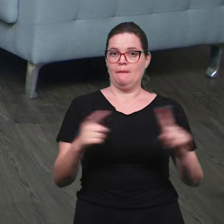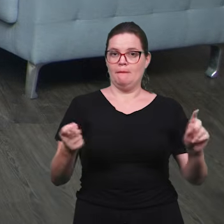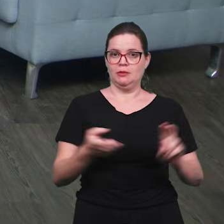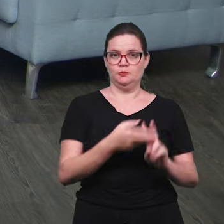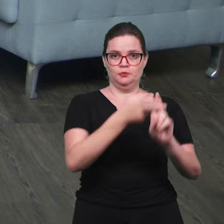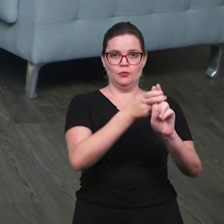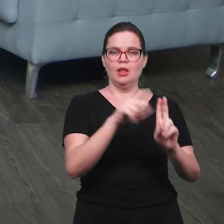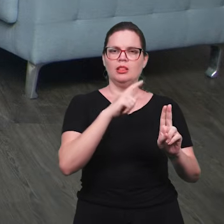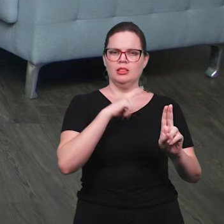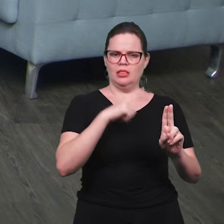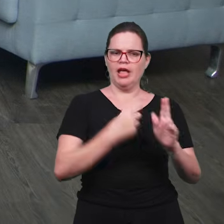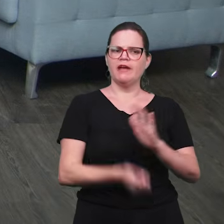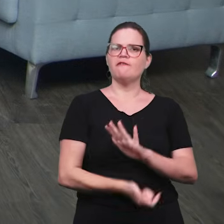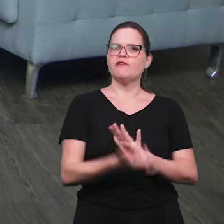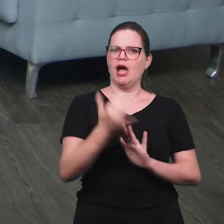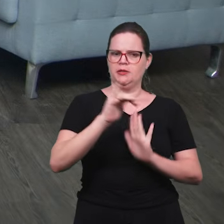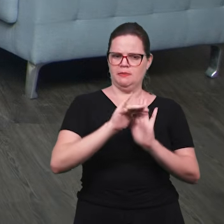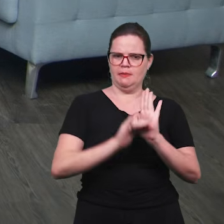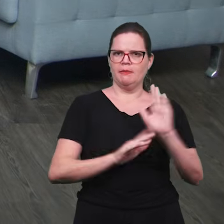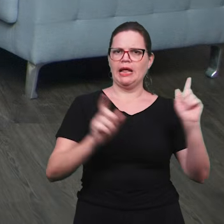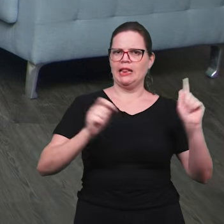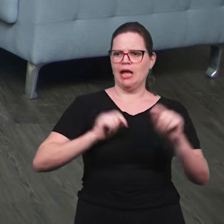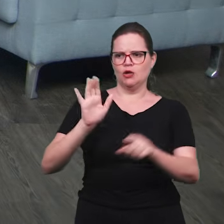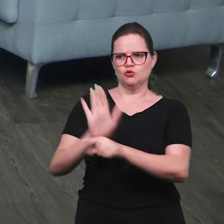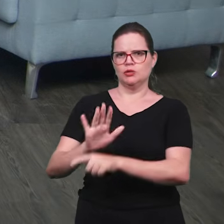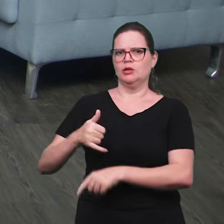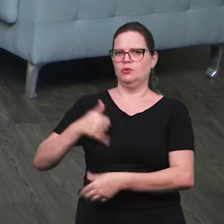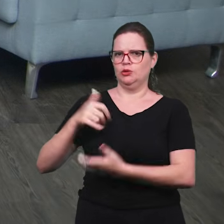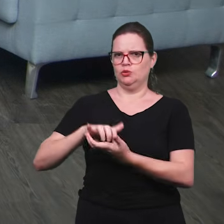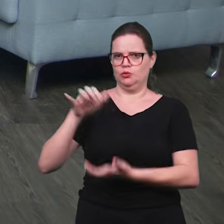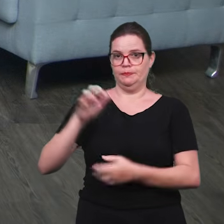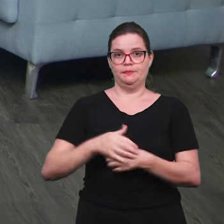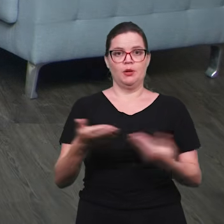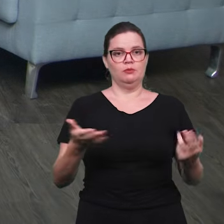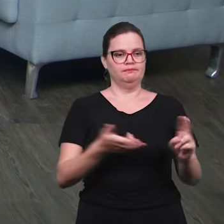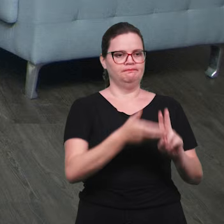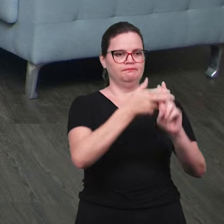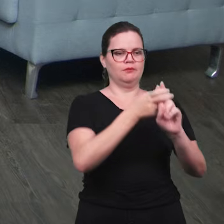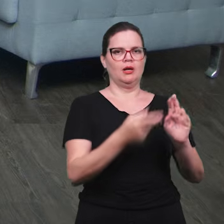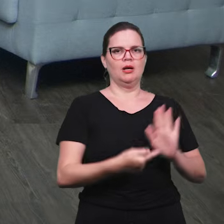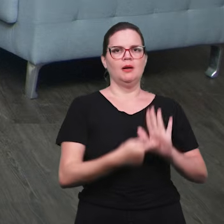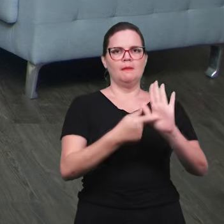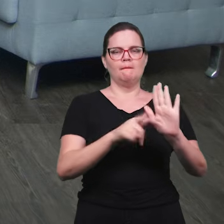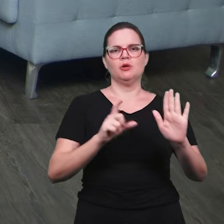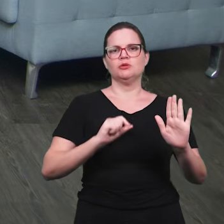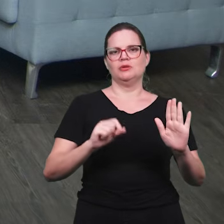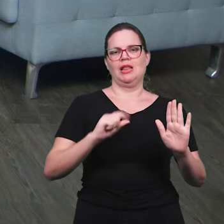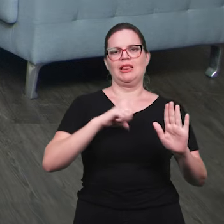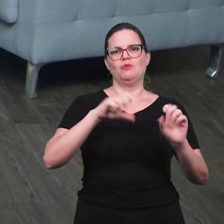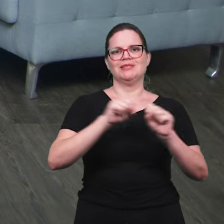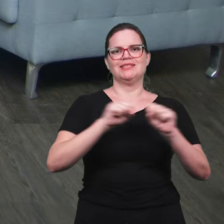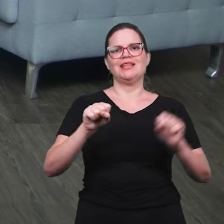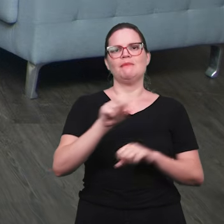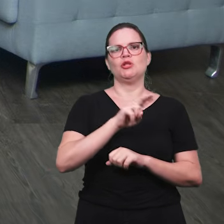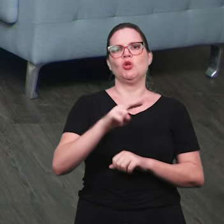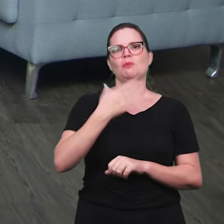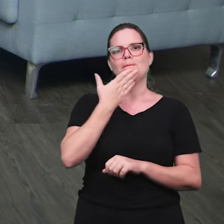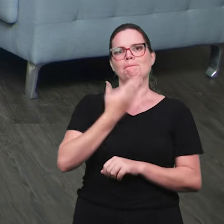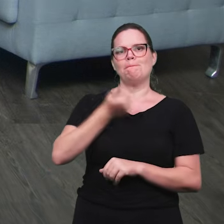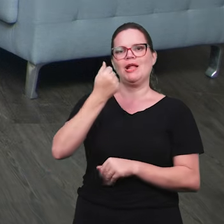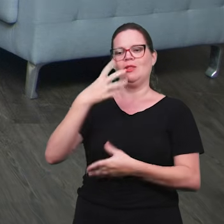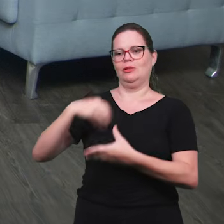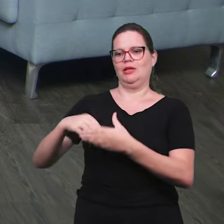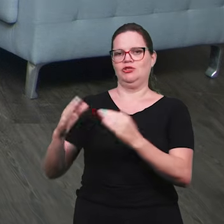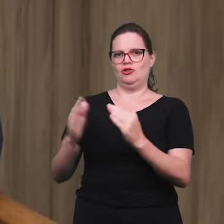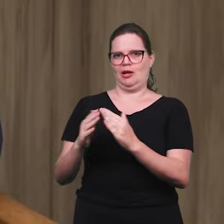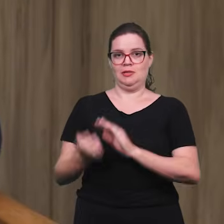de Saúde ele tem vários programas de auxílio ao idoso. Hoje o SUS ele fornece o sistema Melhor em Casa, um dos programas chamado Melhor